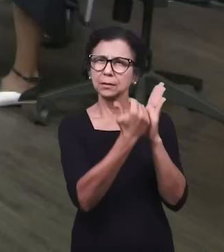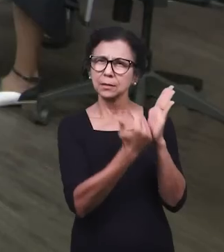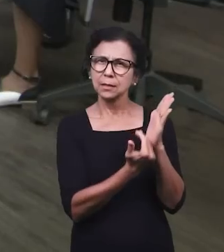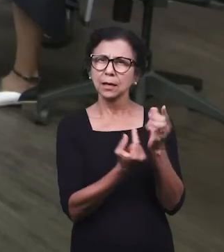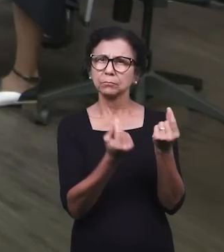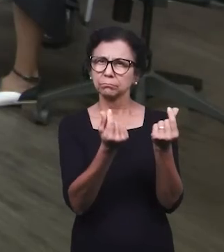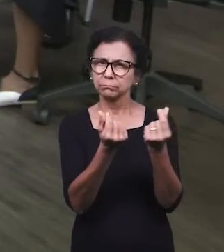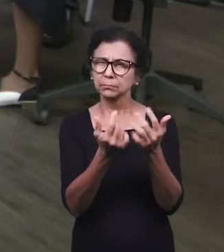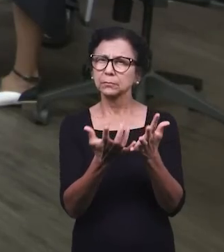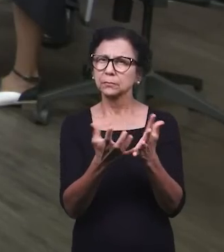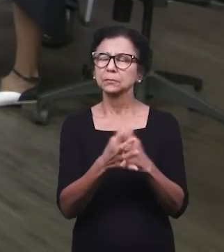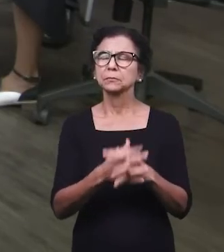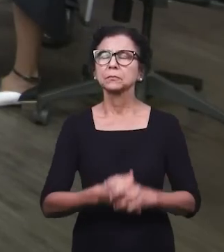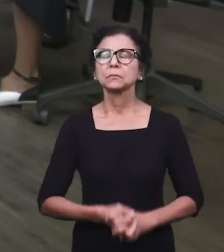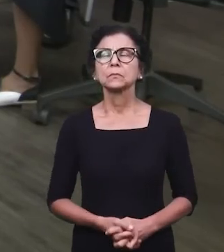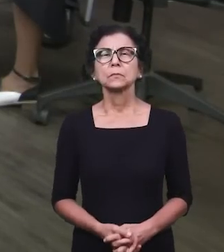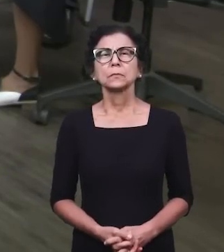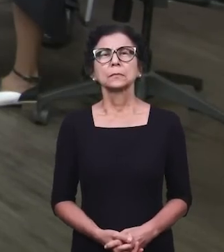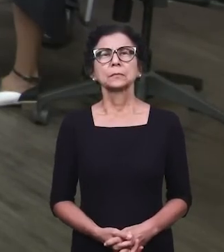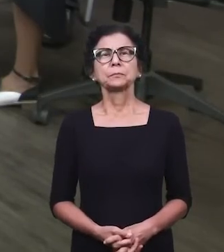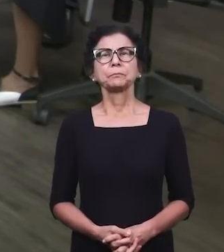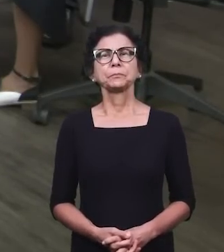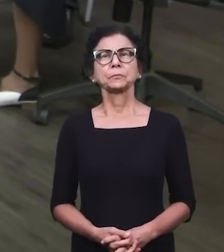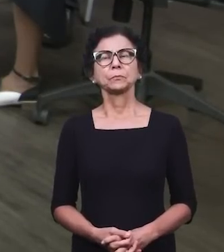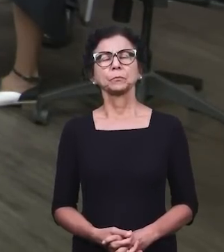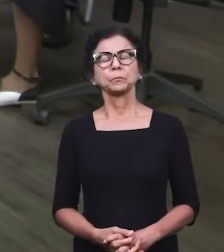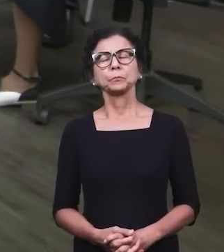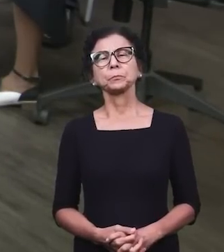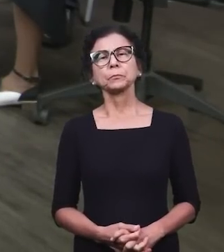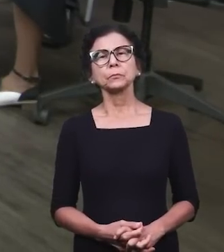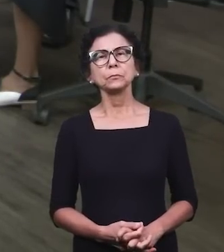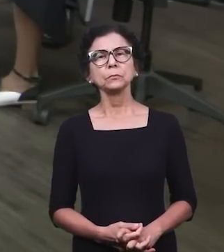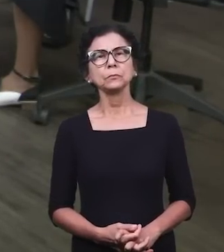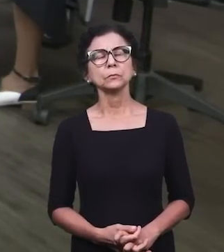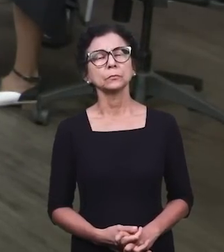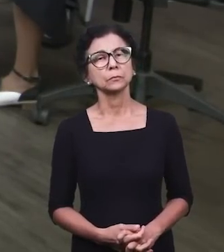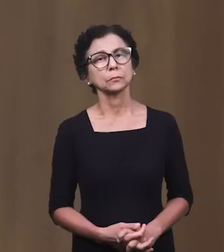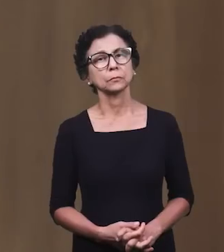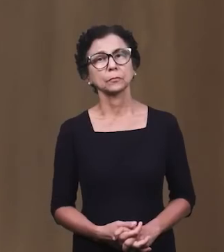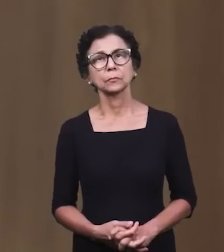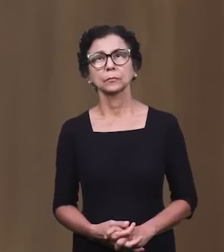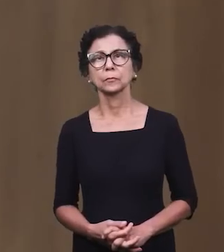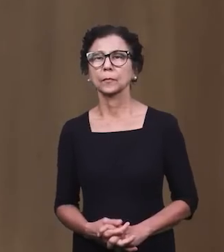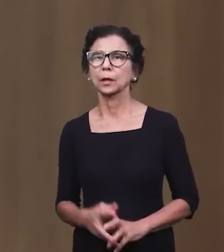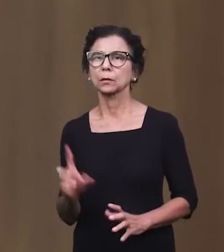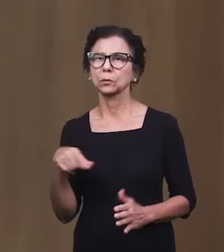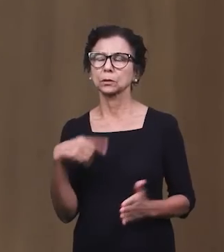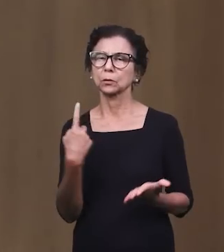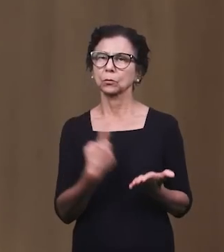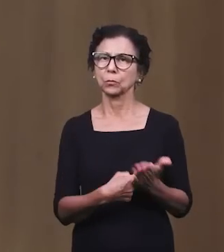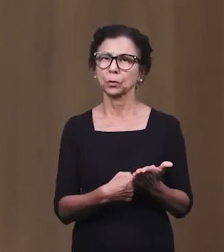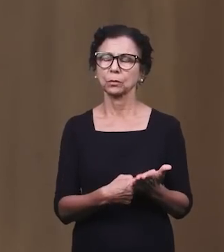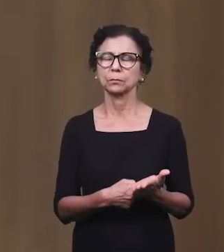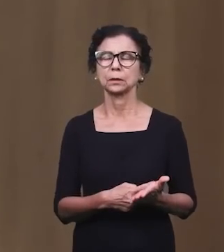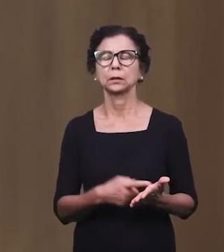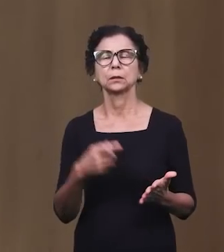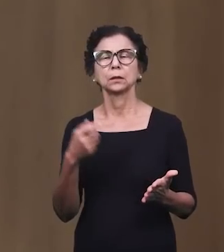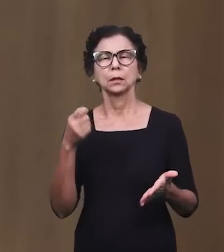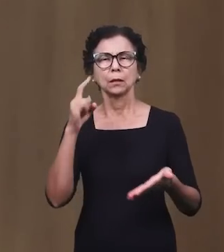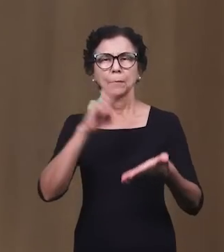saudável? Então, nos nossos dias, nós temos compromissos, contas a pagar,